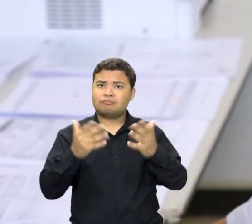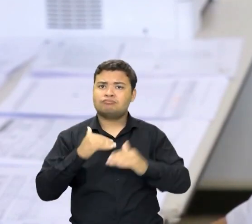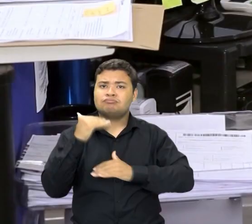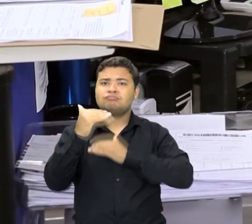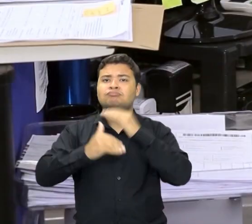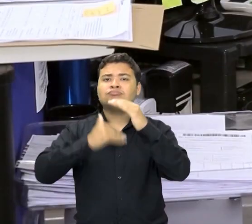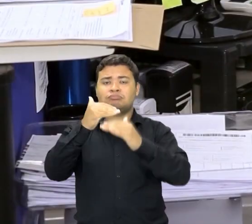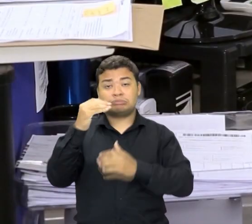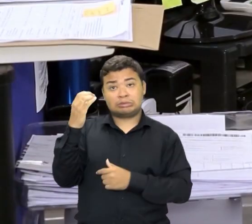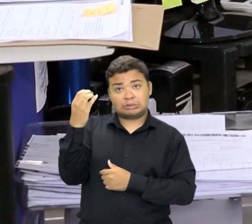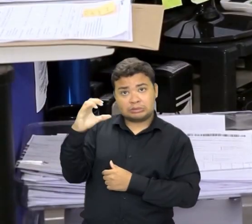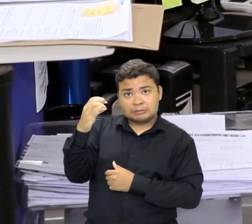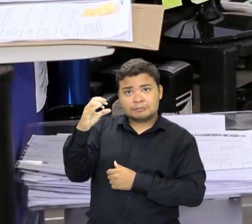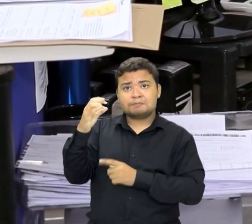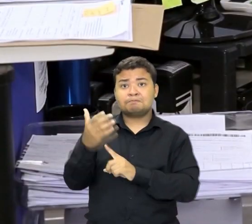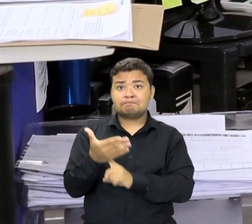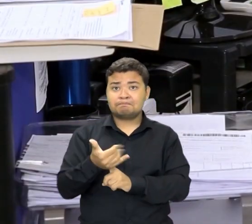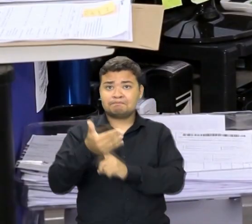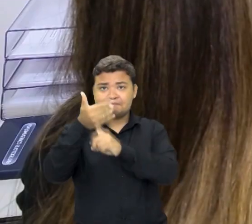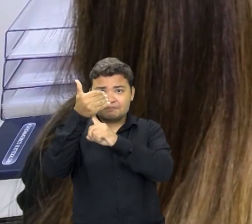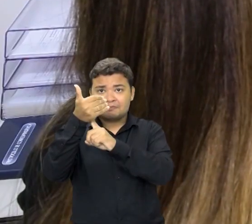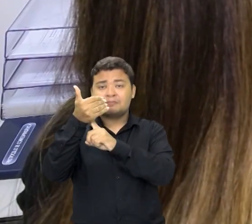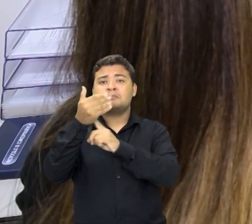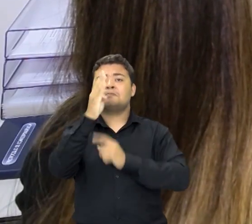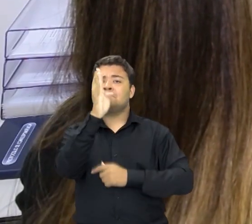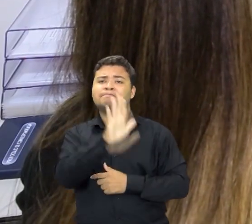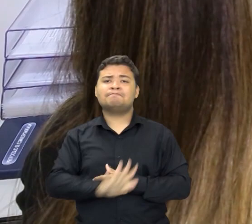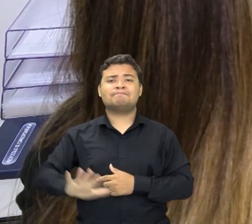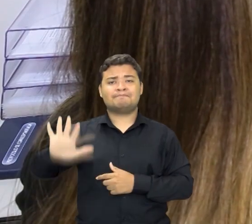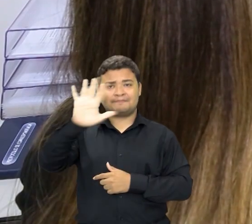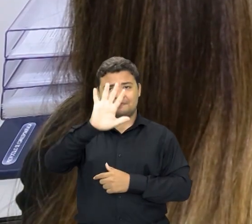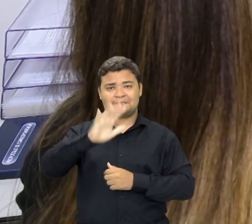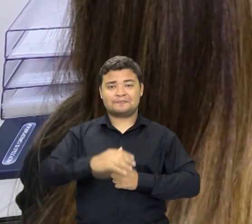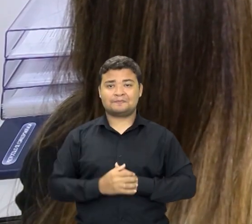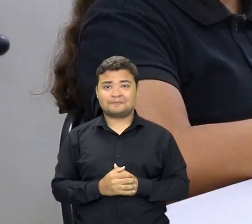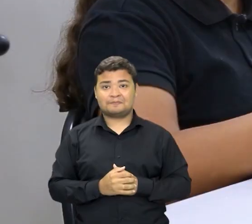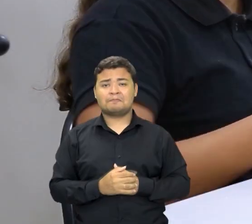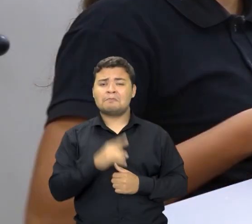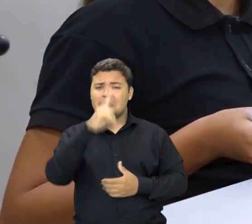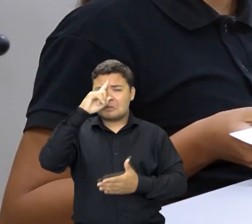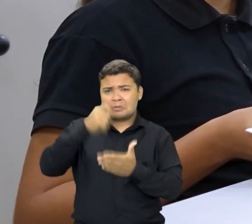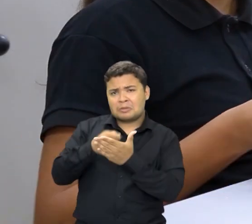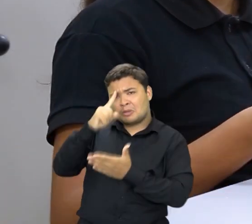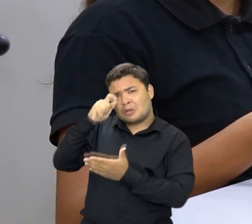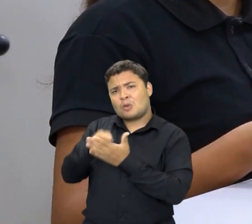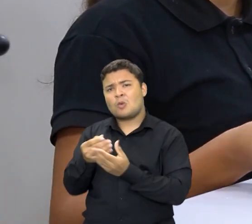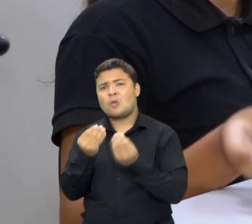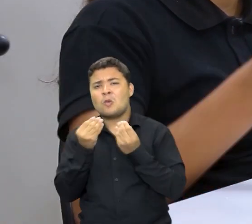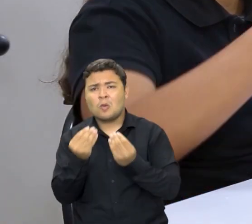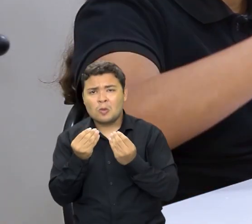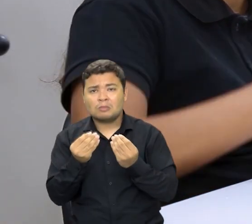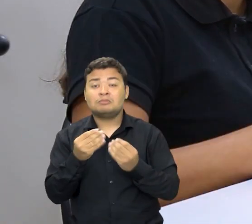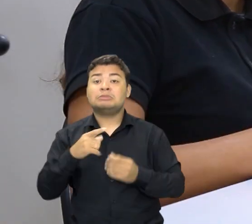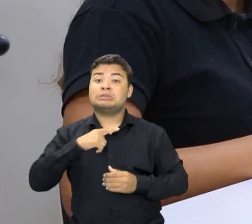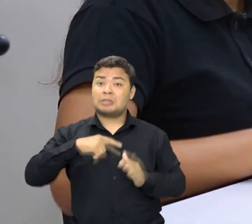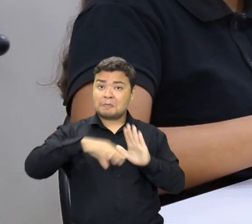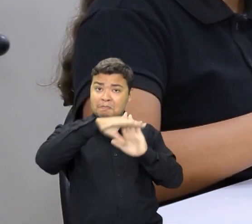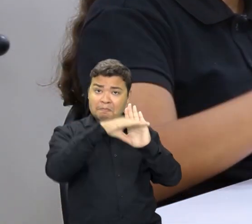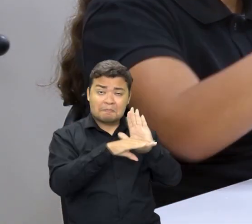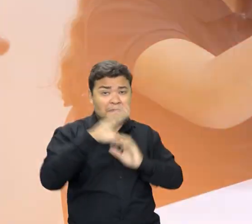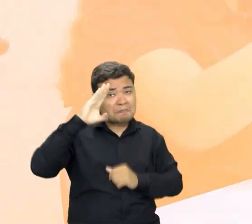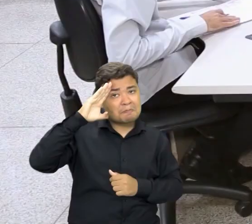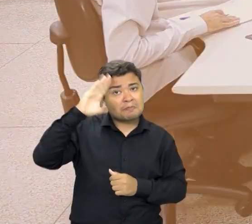à Universidade Federal de Goiás e outras instituições científicas e tecnológicas nacionais, conectando o